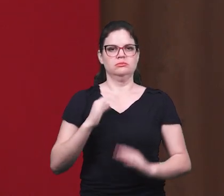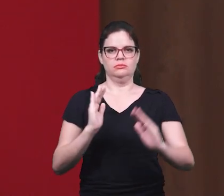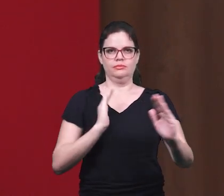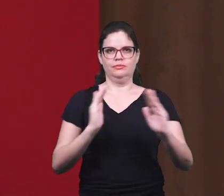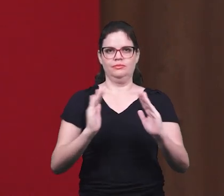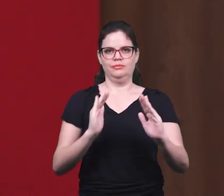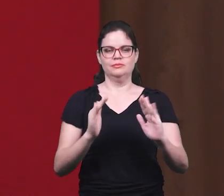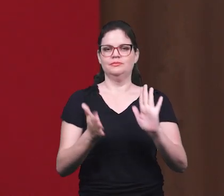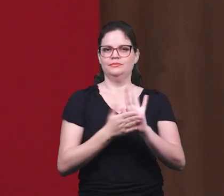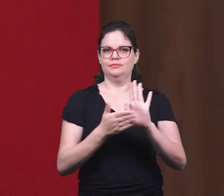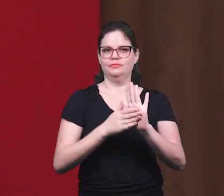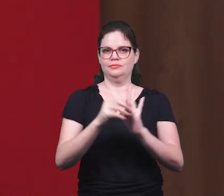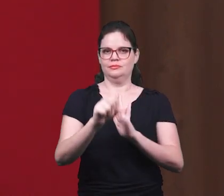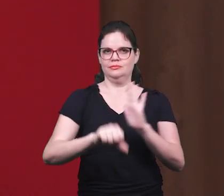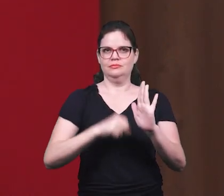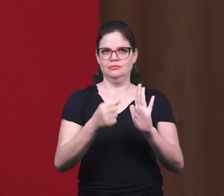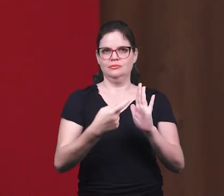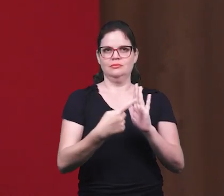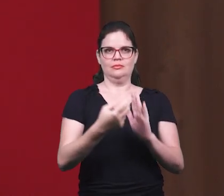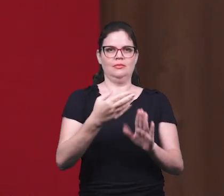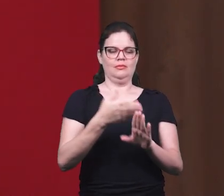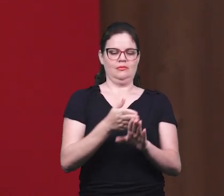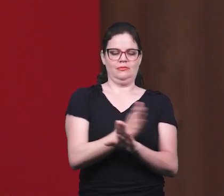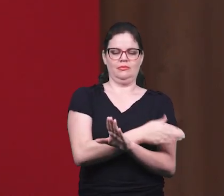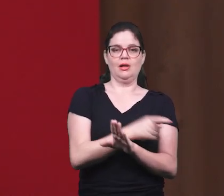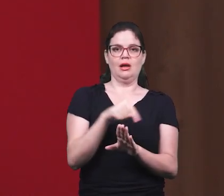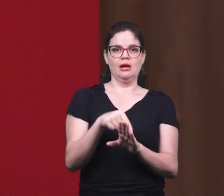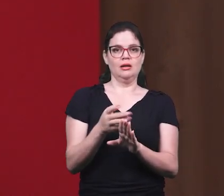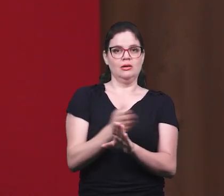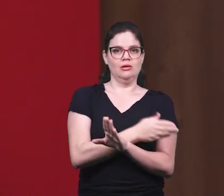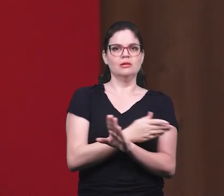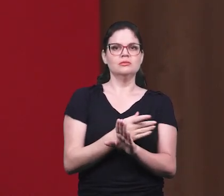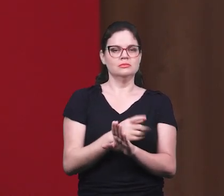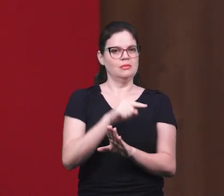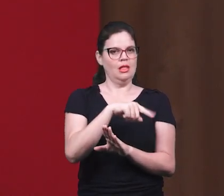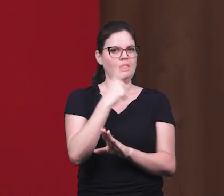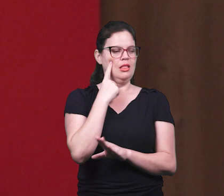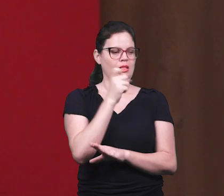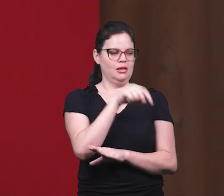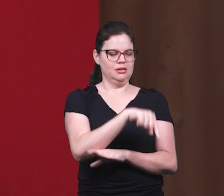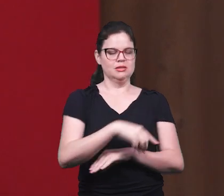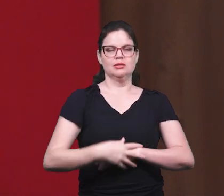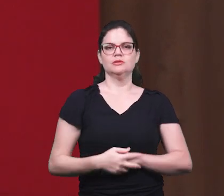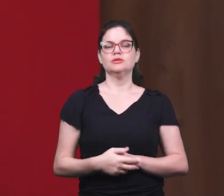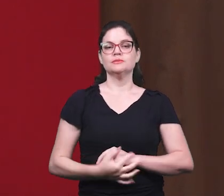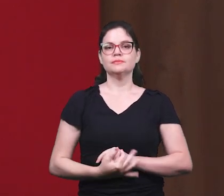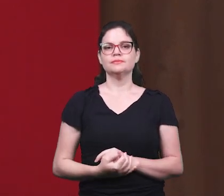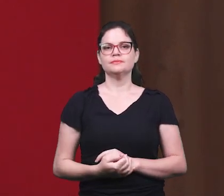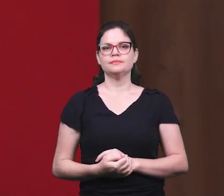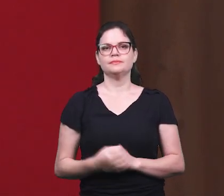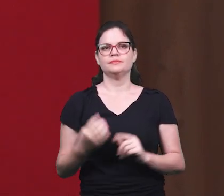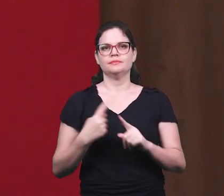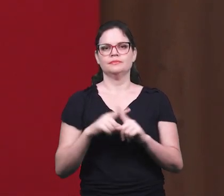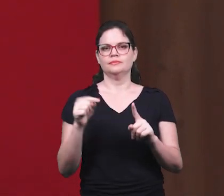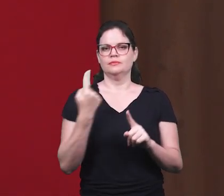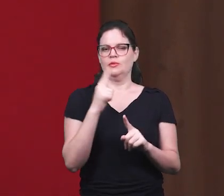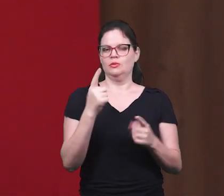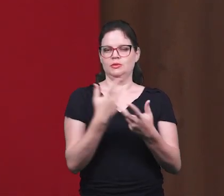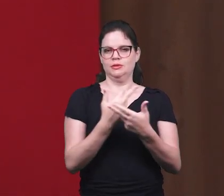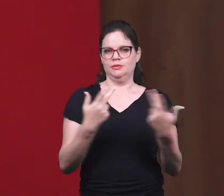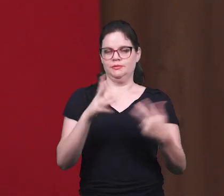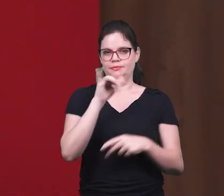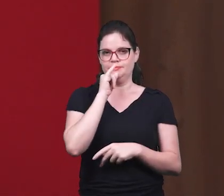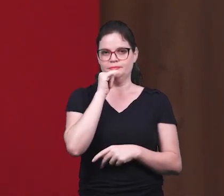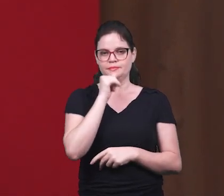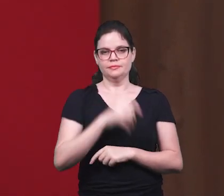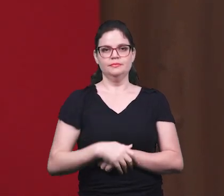esse período dos reformadores e pré-reforma é muito interessante esse autor. Agora, quer ver só um detalhe? Quando ele